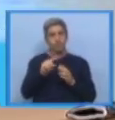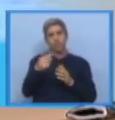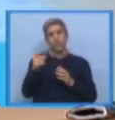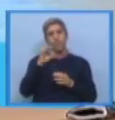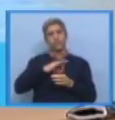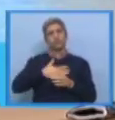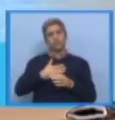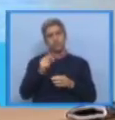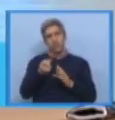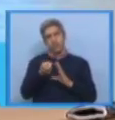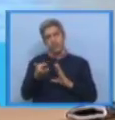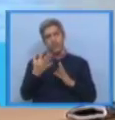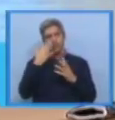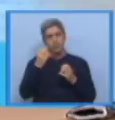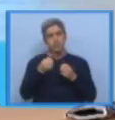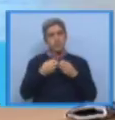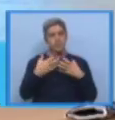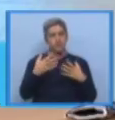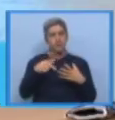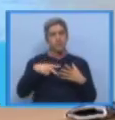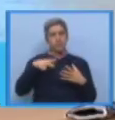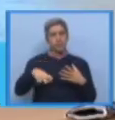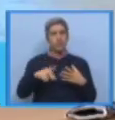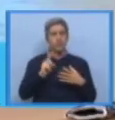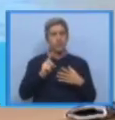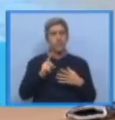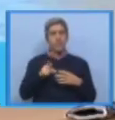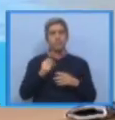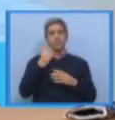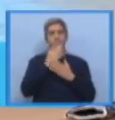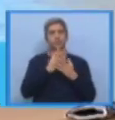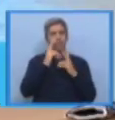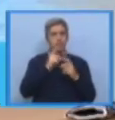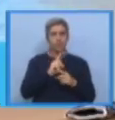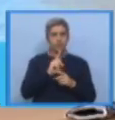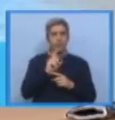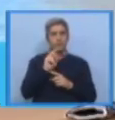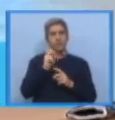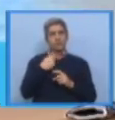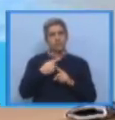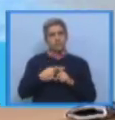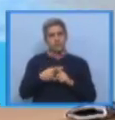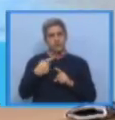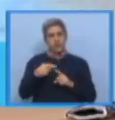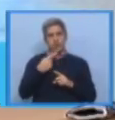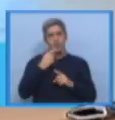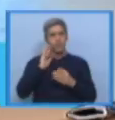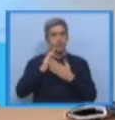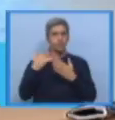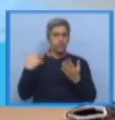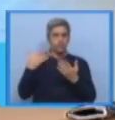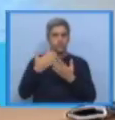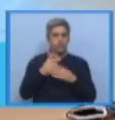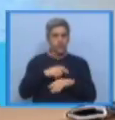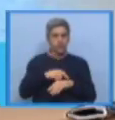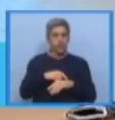profissões, mas há uma tendência que se verifica atualmente no nosso país. Este não é o primeiro estudo que eu faço sobre a matéria, é um tema que me tem interessado ultimamente. E, na